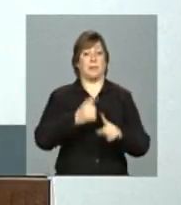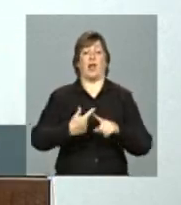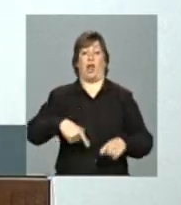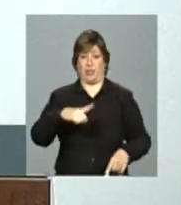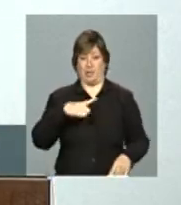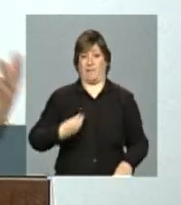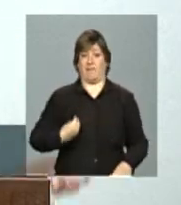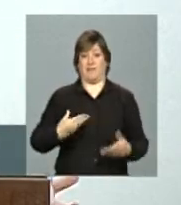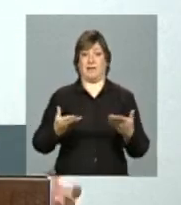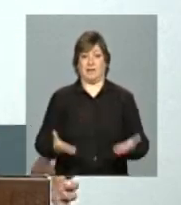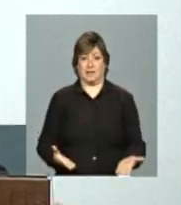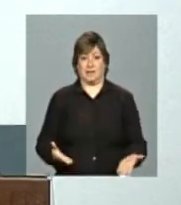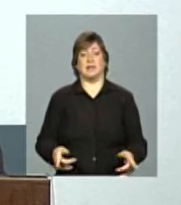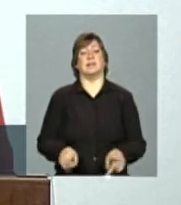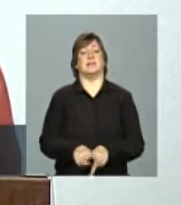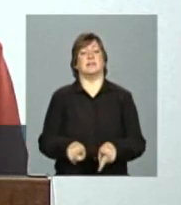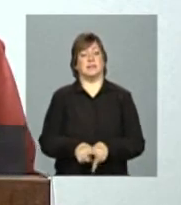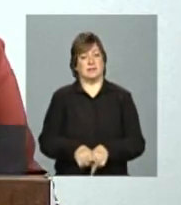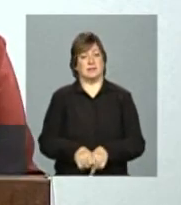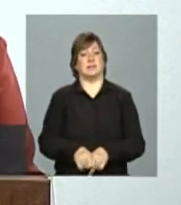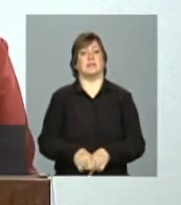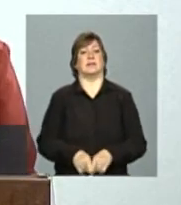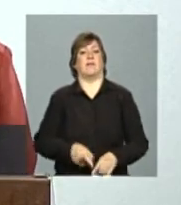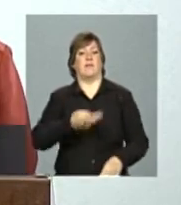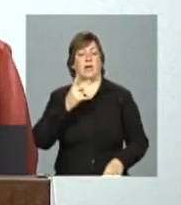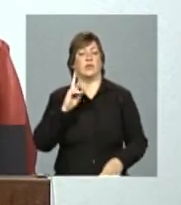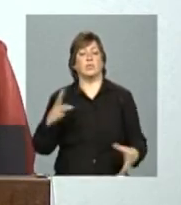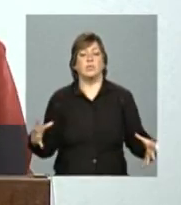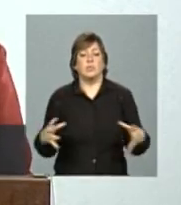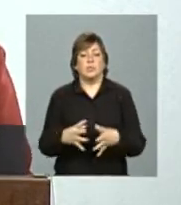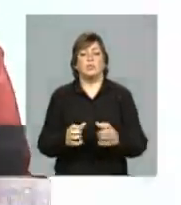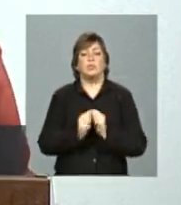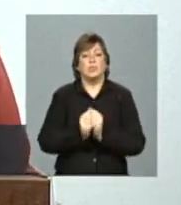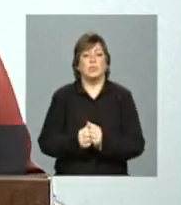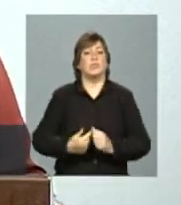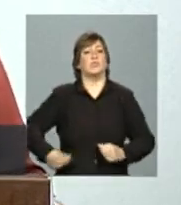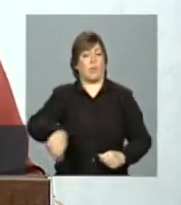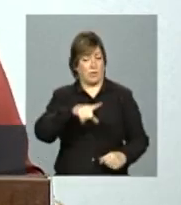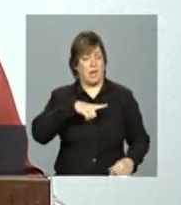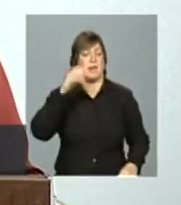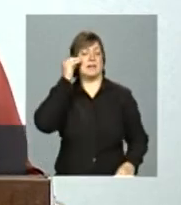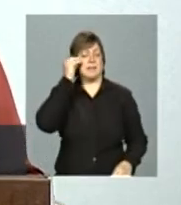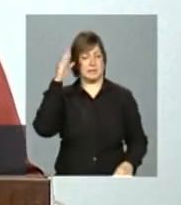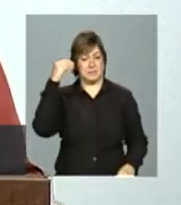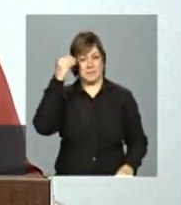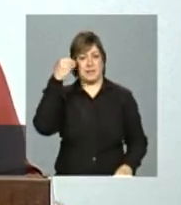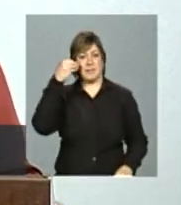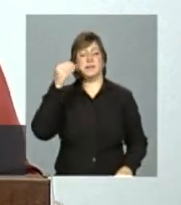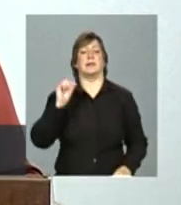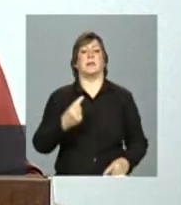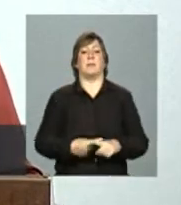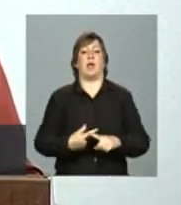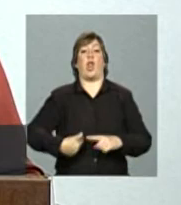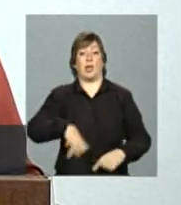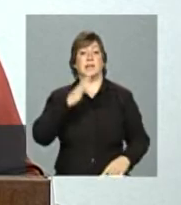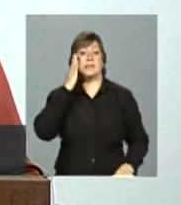processo e Compartilhamos em conjunto dessa experiência nós sabemos que